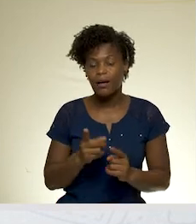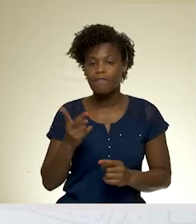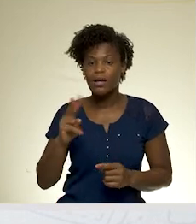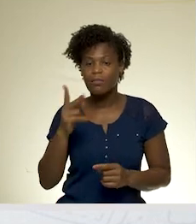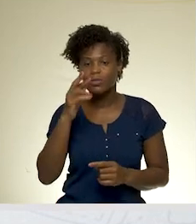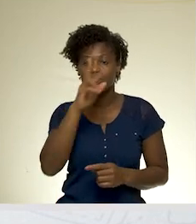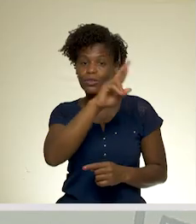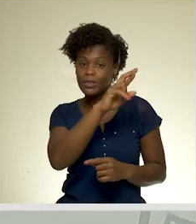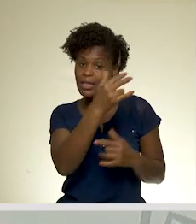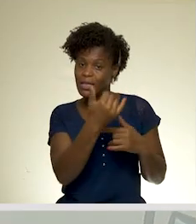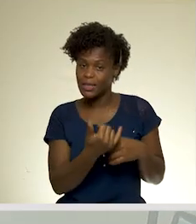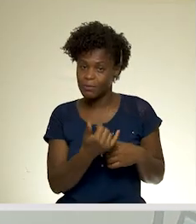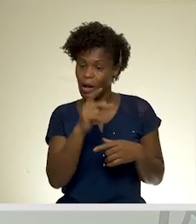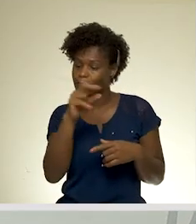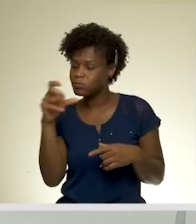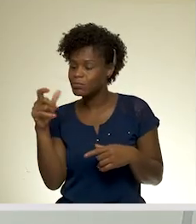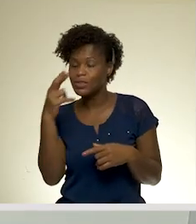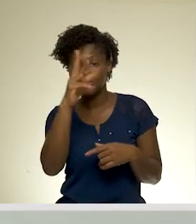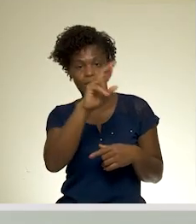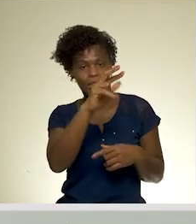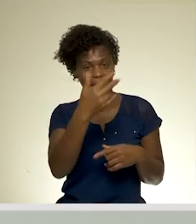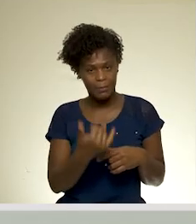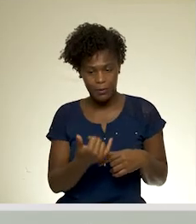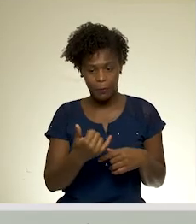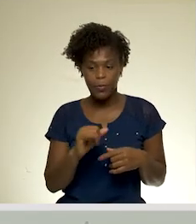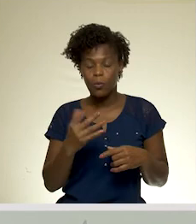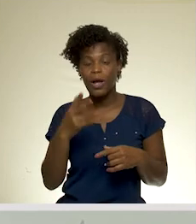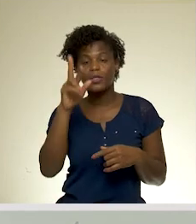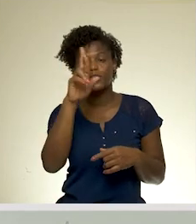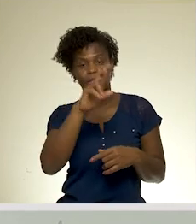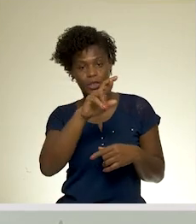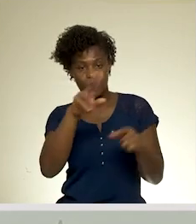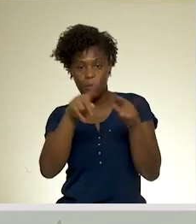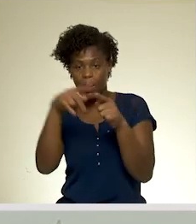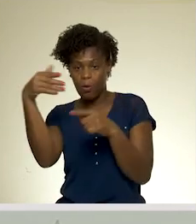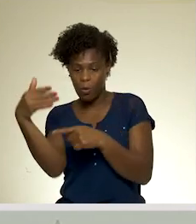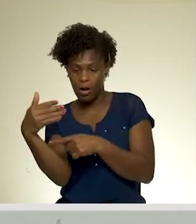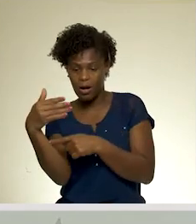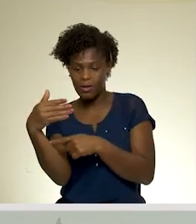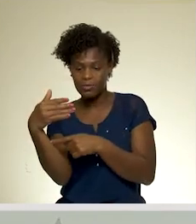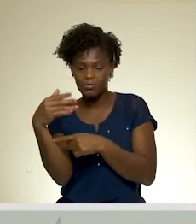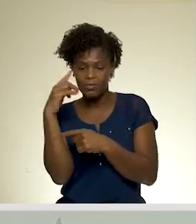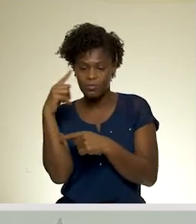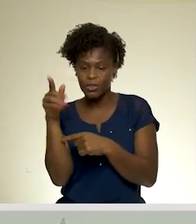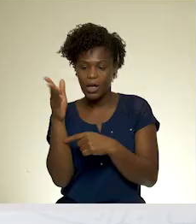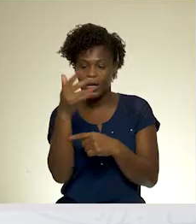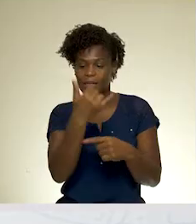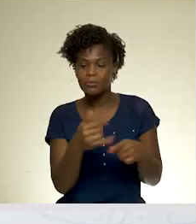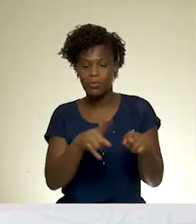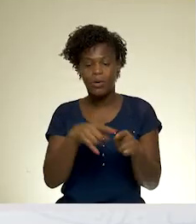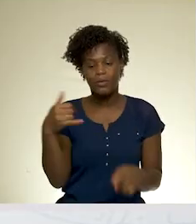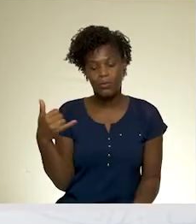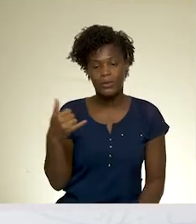são x e y. Quando x for 1, o y é